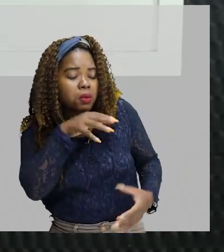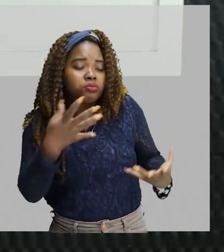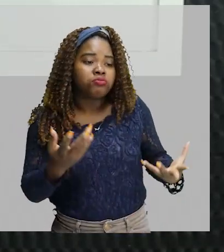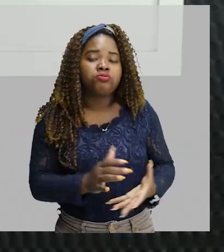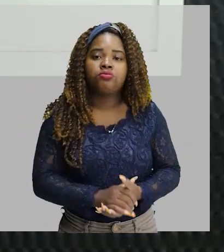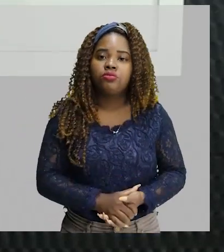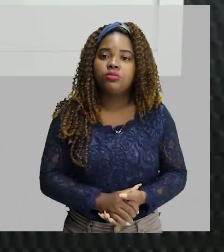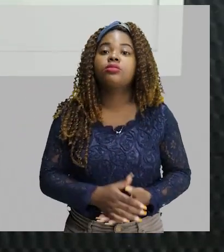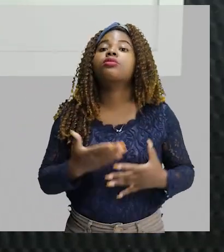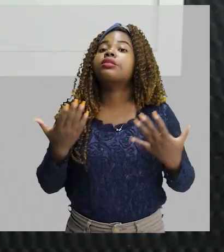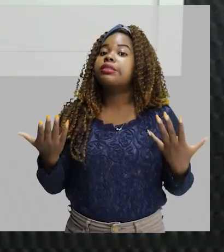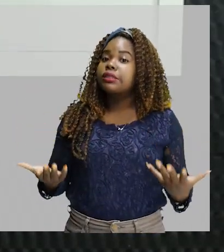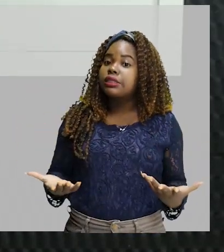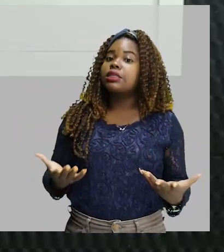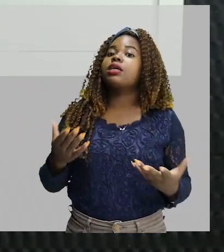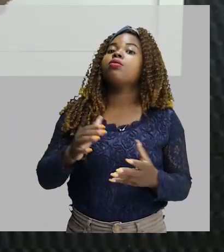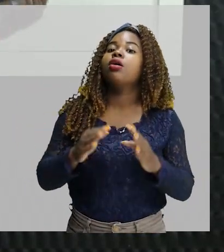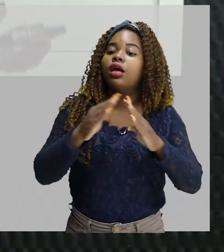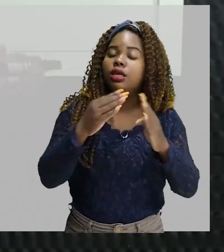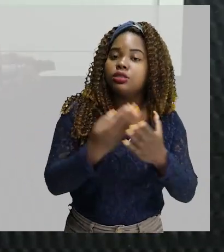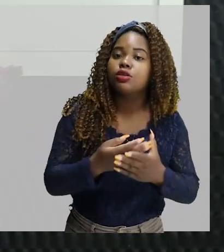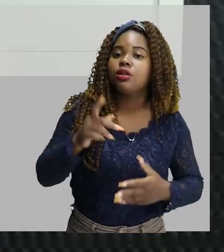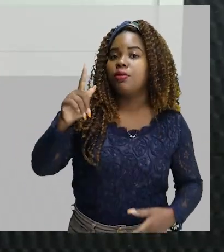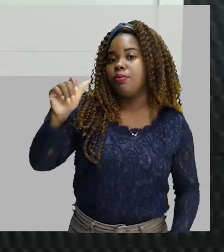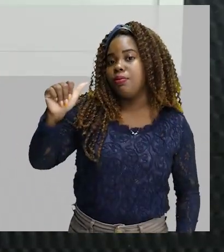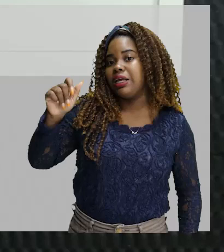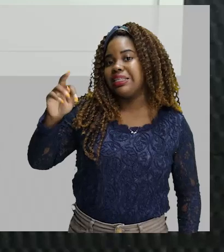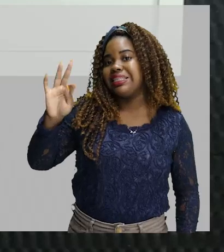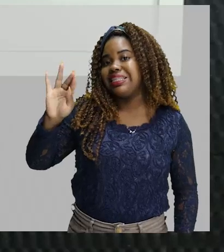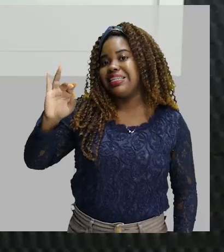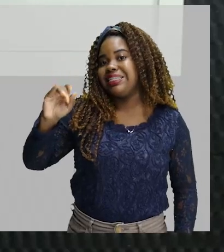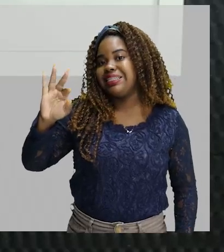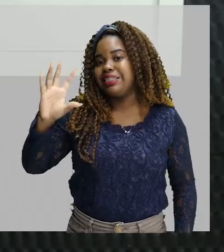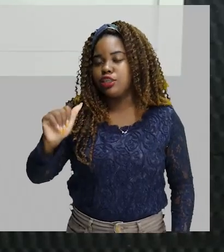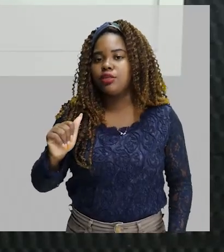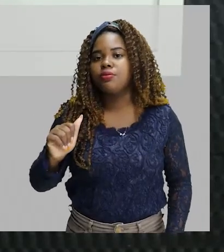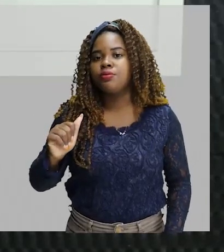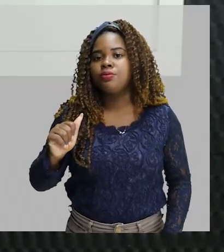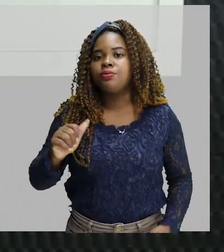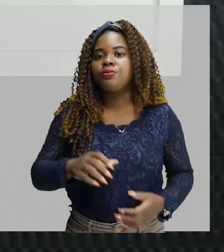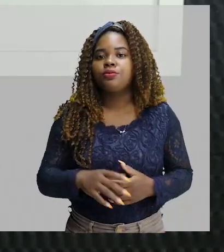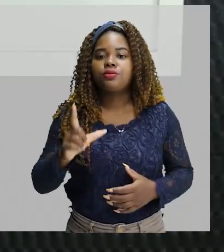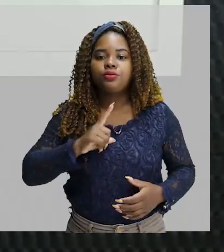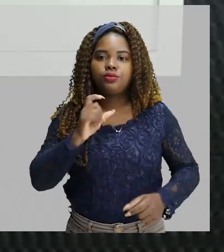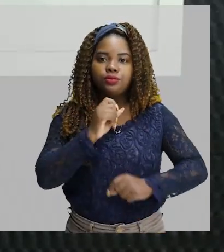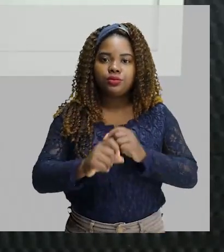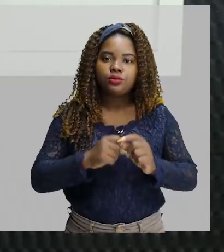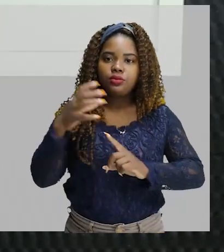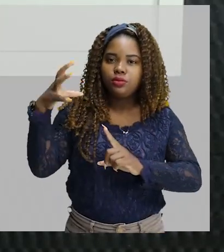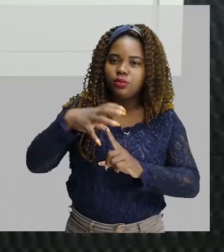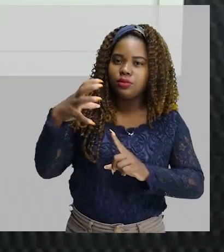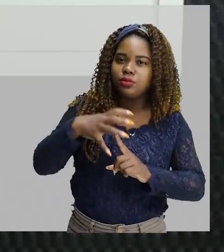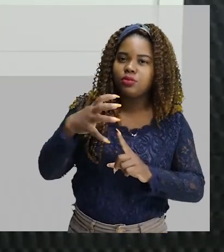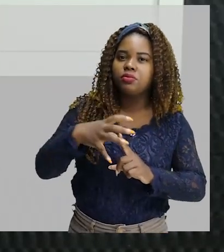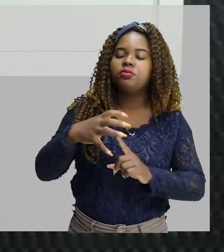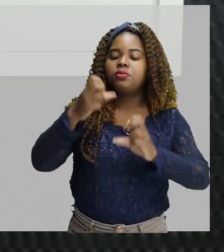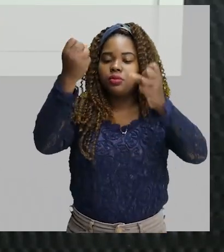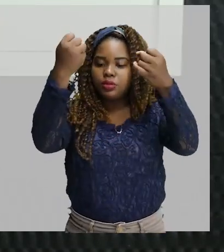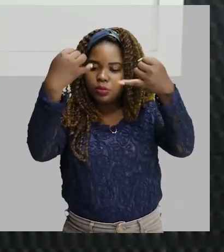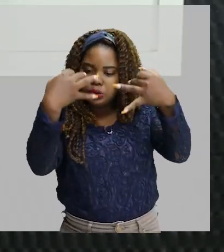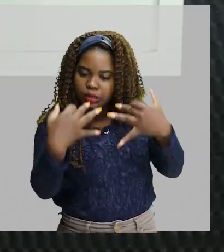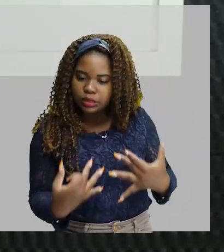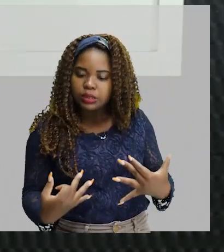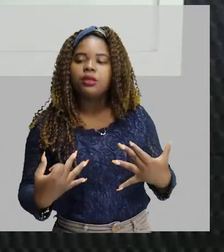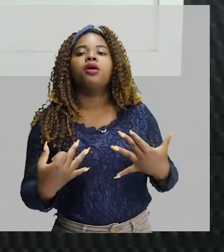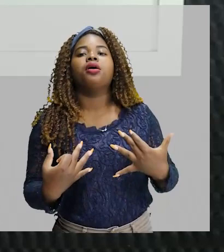vai buscar no neoplatonismo uma inspiração muito forte para explicar o que é o livre-arbítrio.